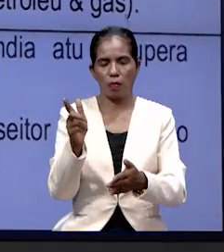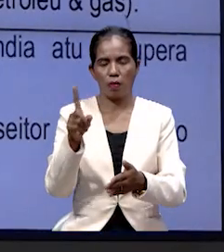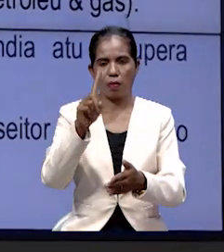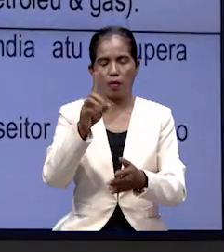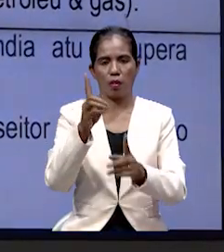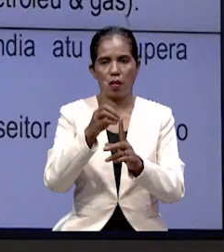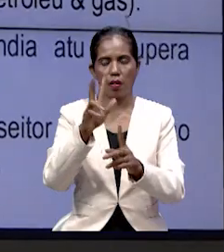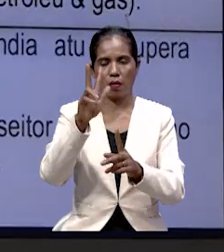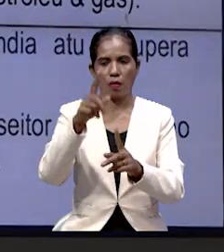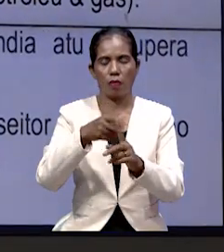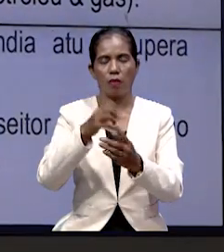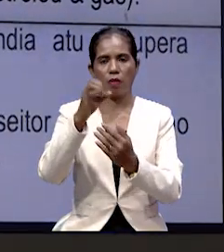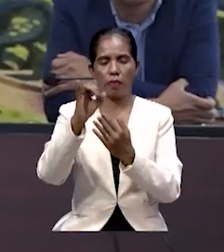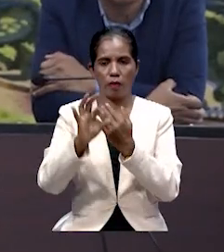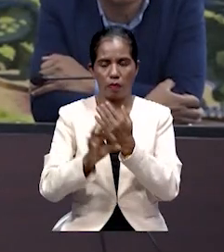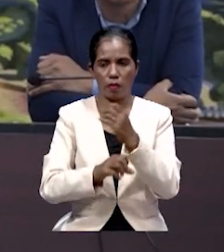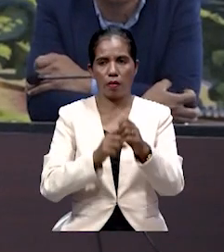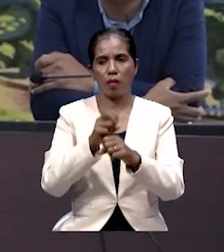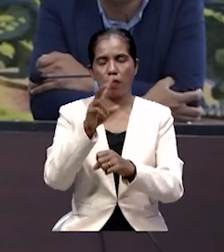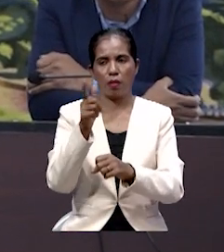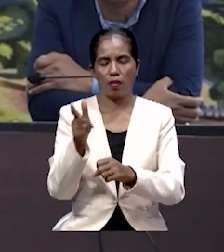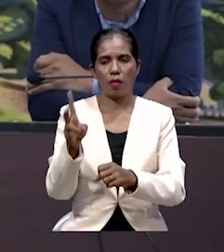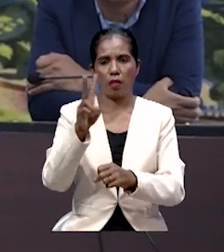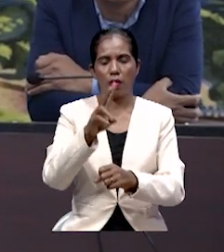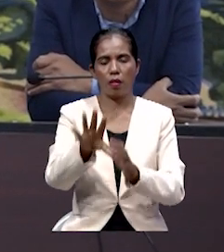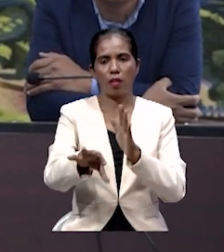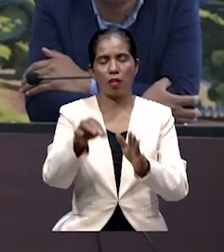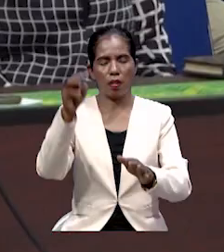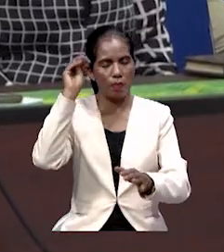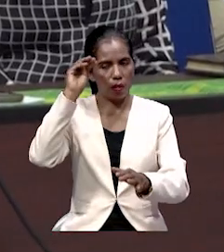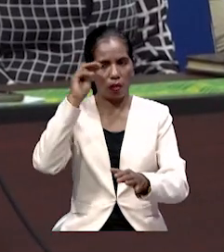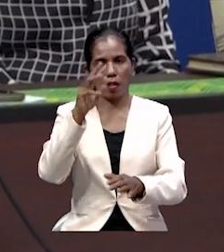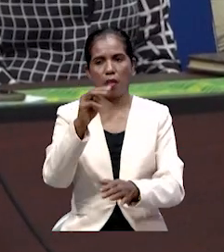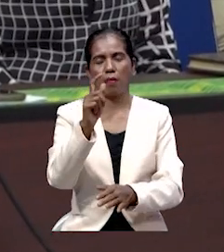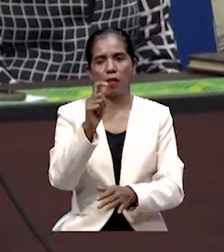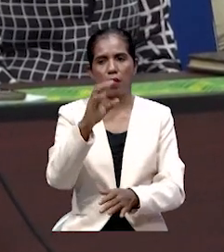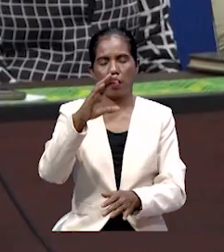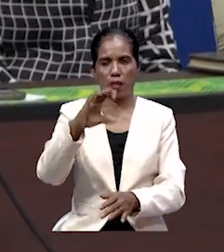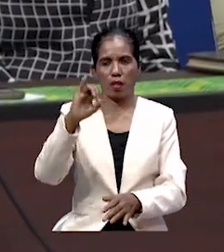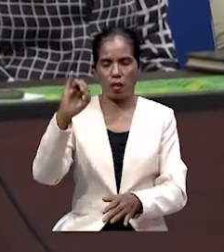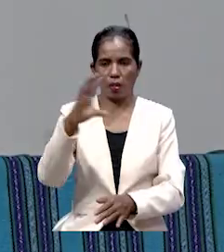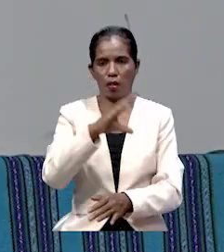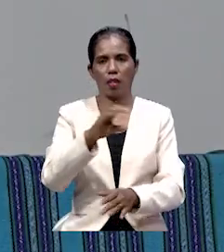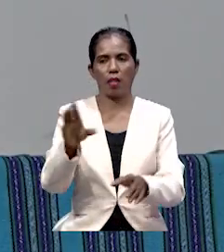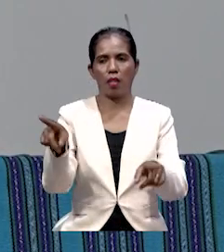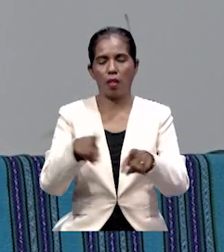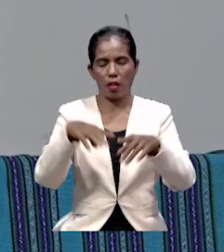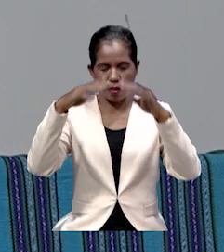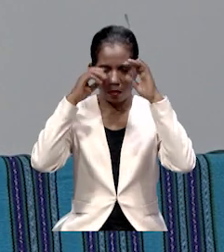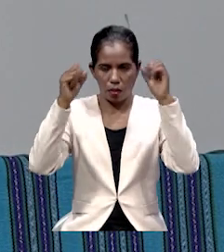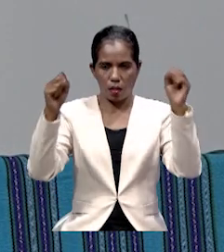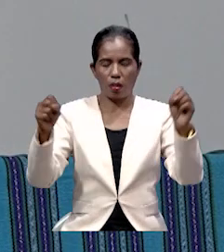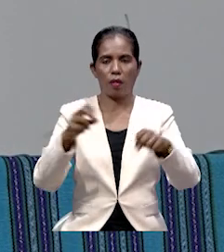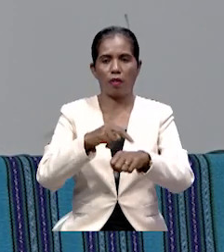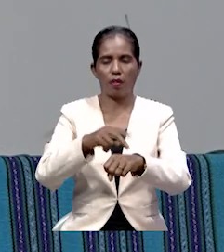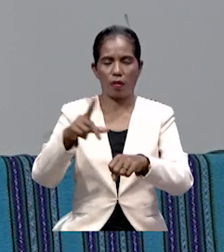Tolu Fulan Fevereiro Tinan Rihun Rua Ronulo. Nomeia ministro Turismo, Comércio e Indústria. No dar presidente da Autoridade